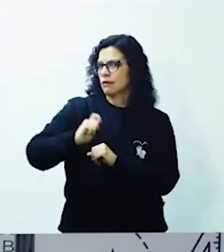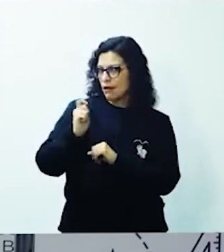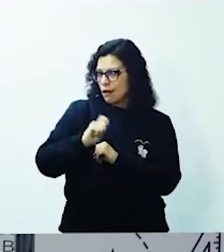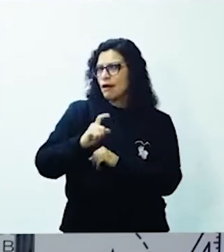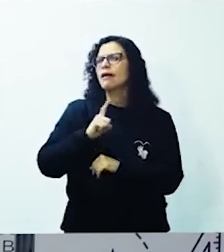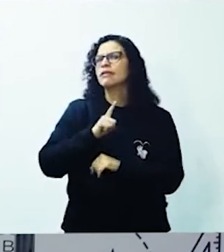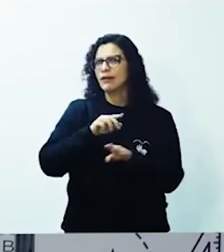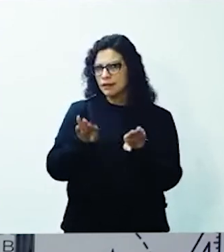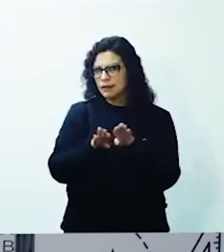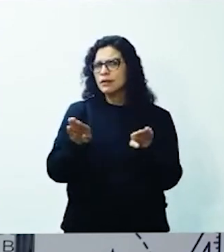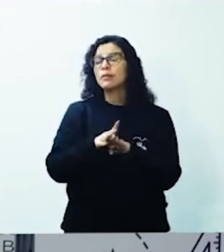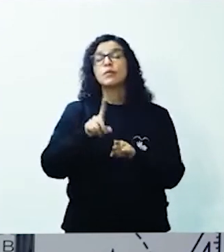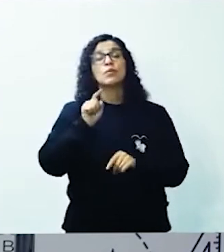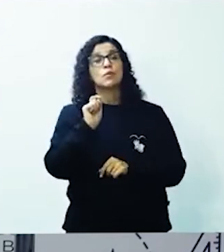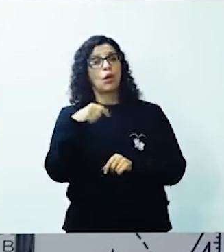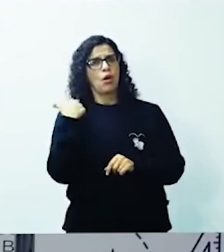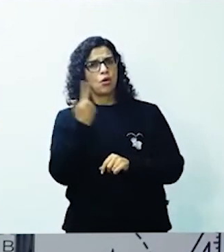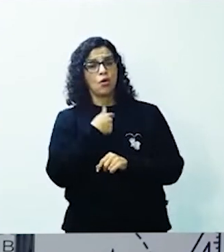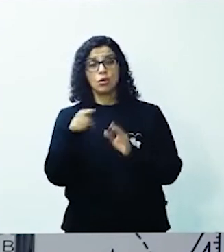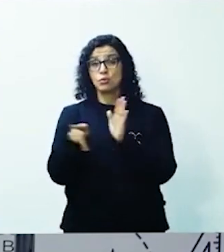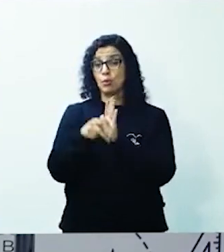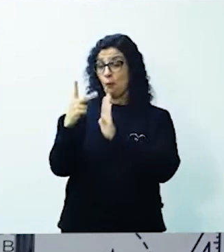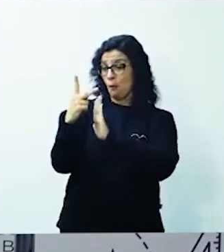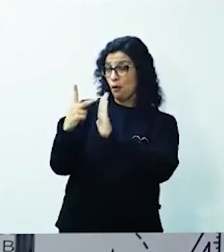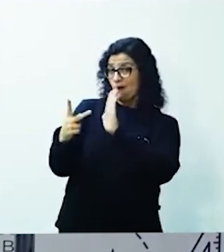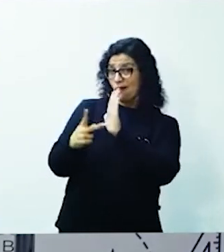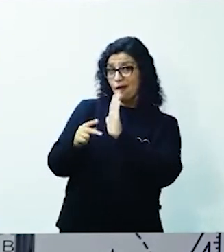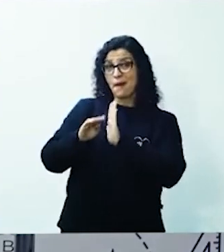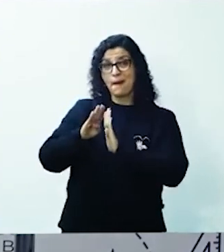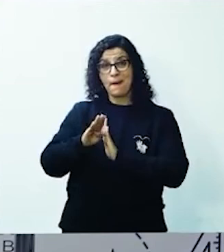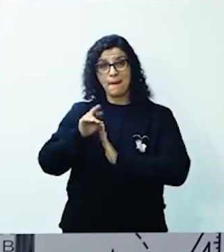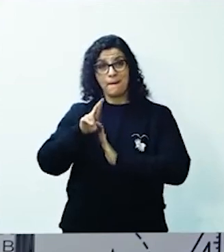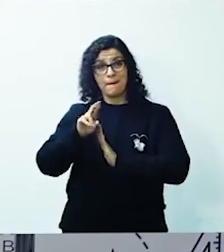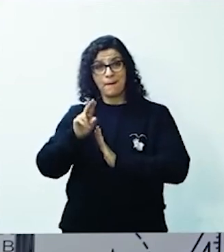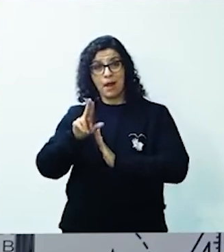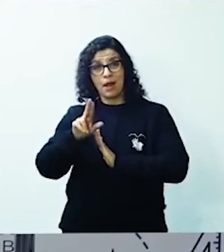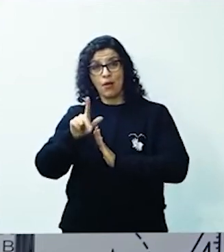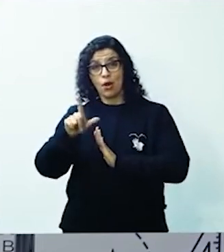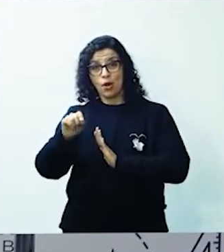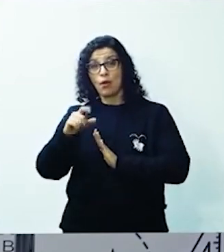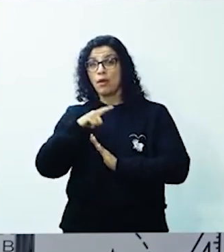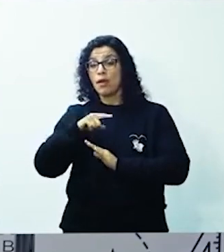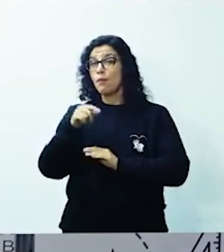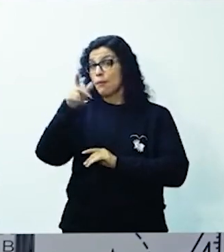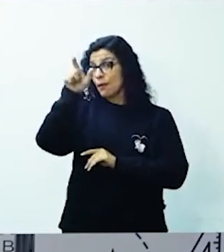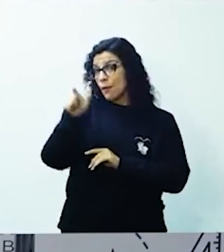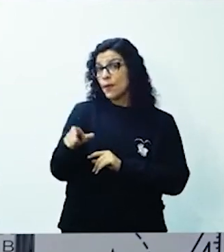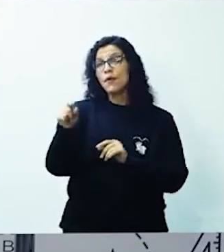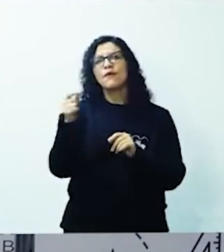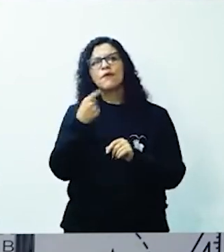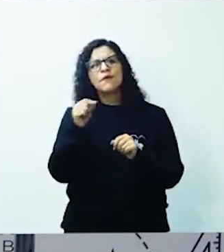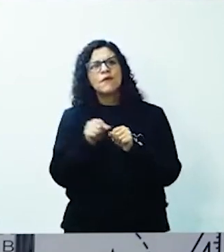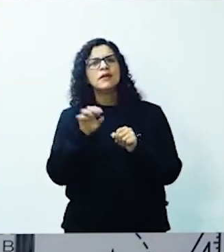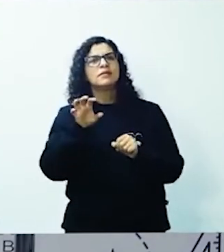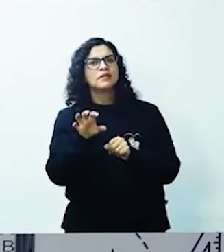coisa nesses canais. E esse nosso poeta, o Braulio Bessa, ele é uma dessas pessoas que